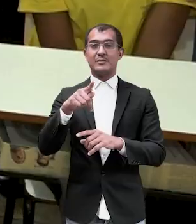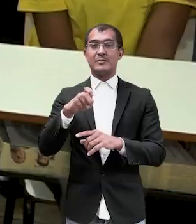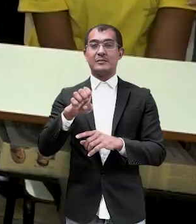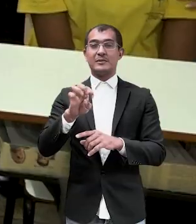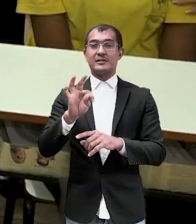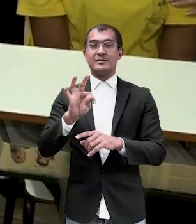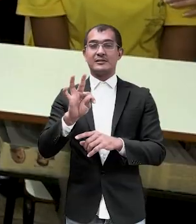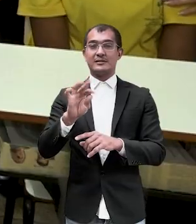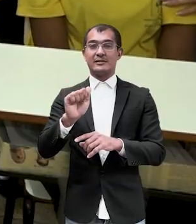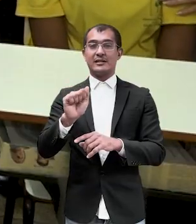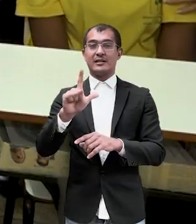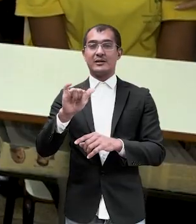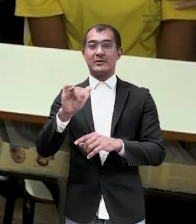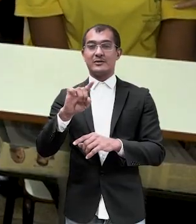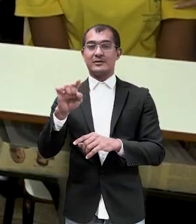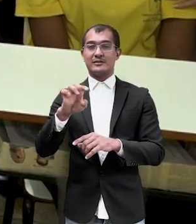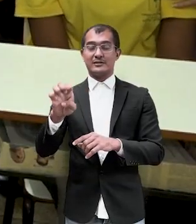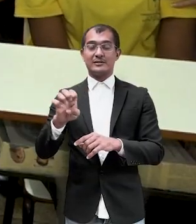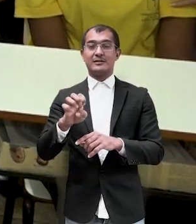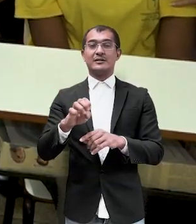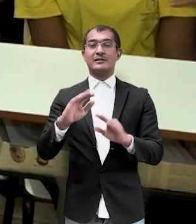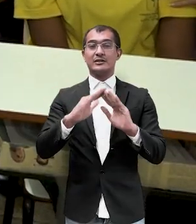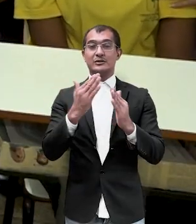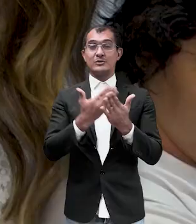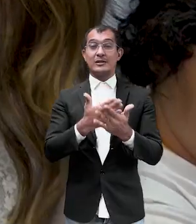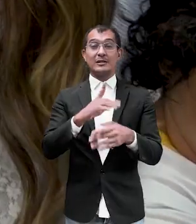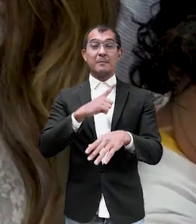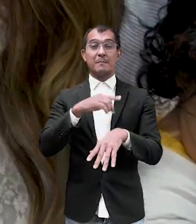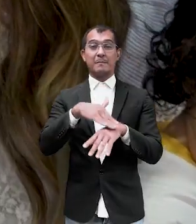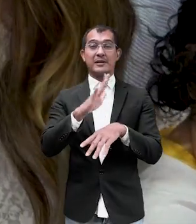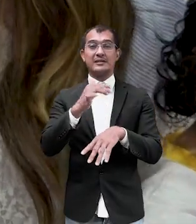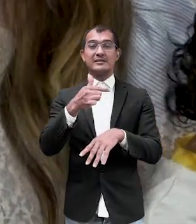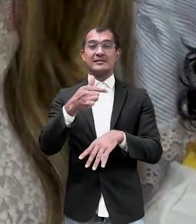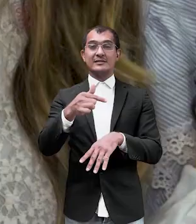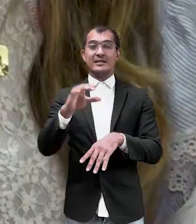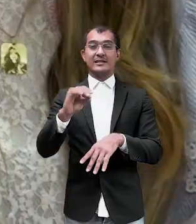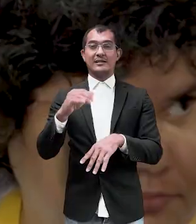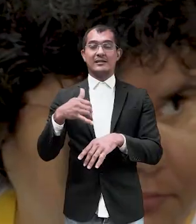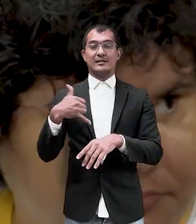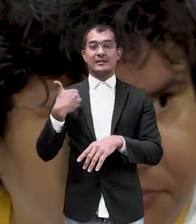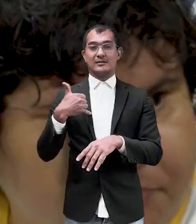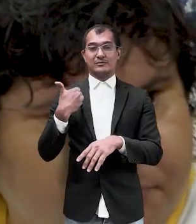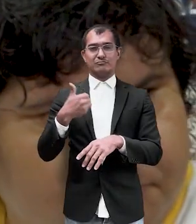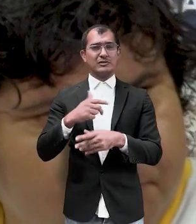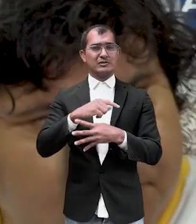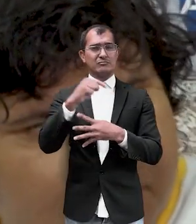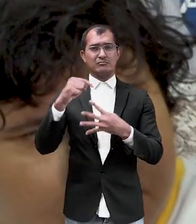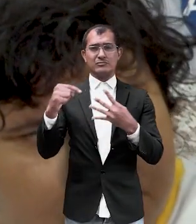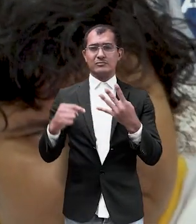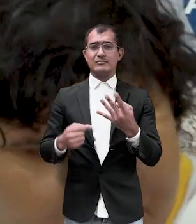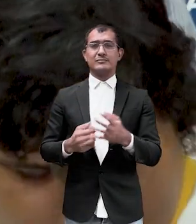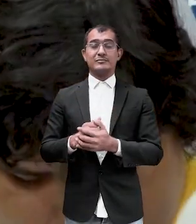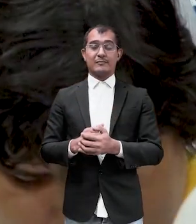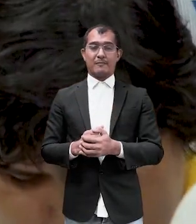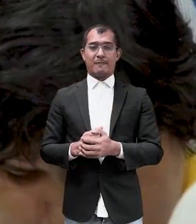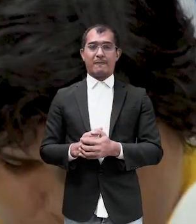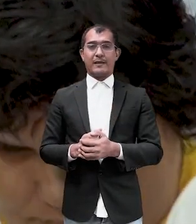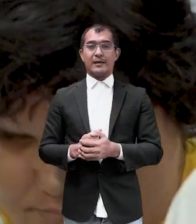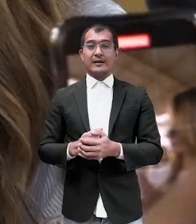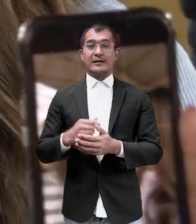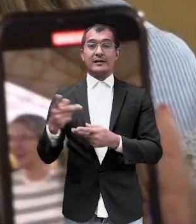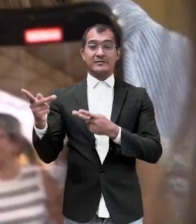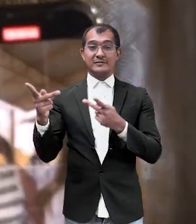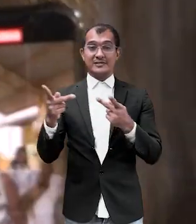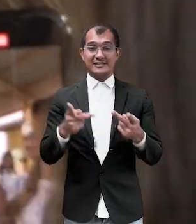Sol que atende mais de 70 alunos com deficiências de todas as idades a recepção da visita da primeira